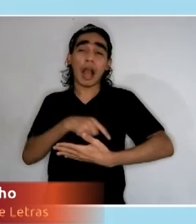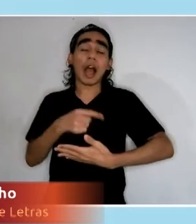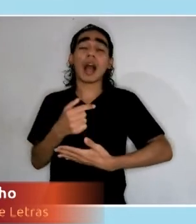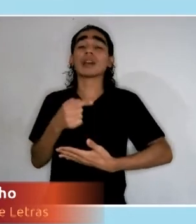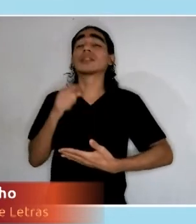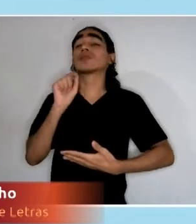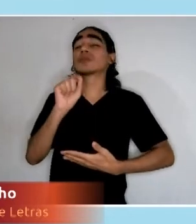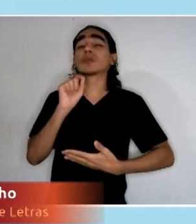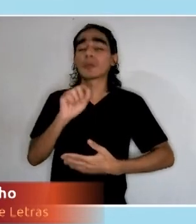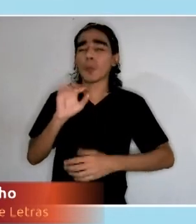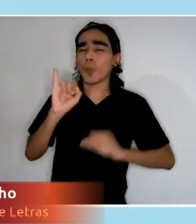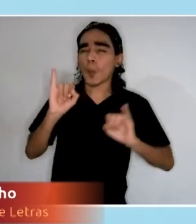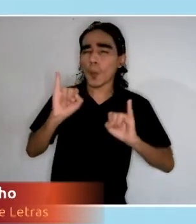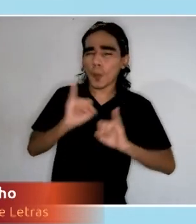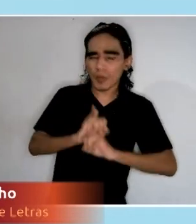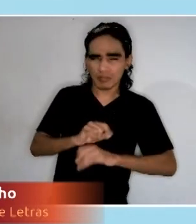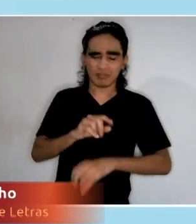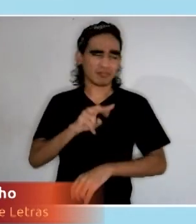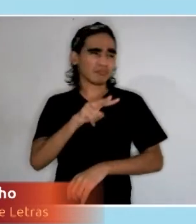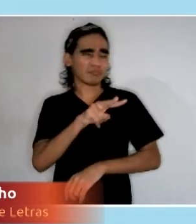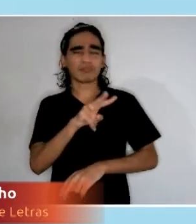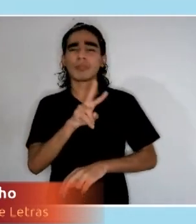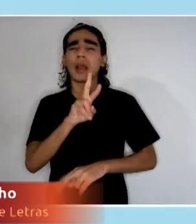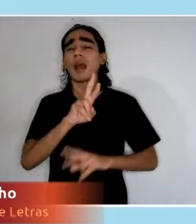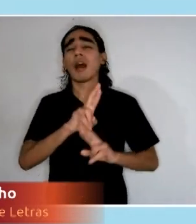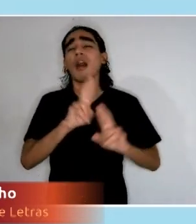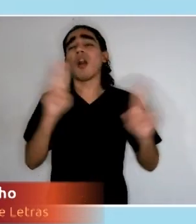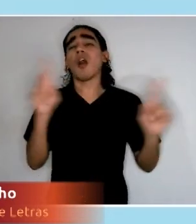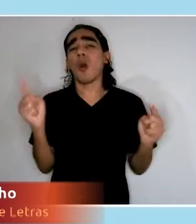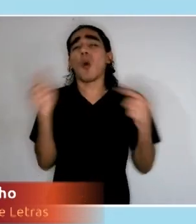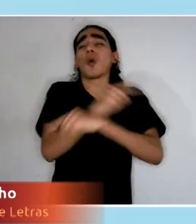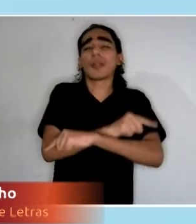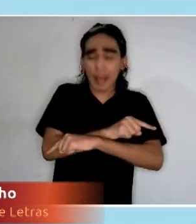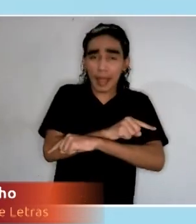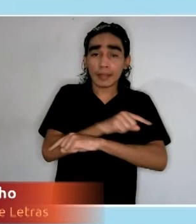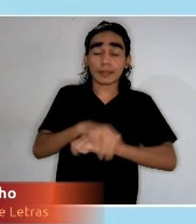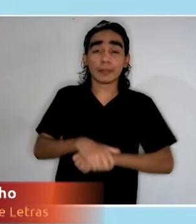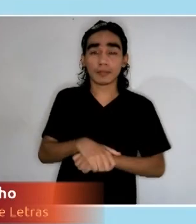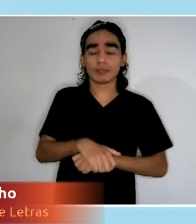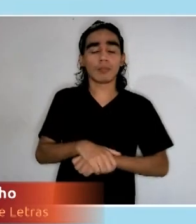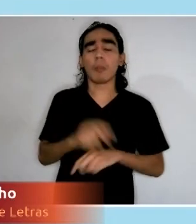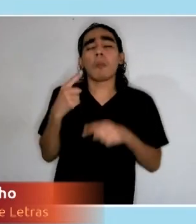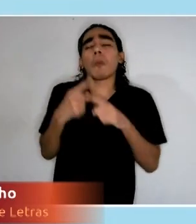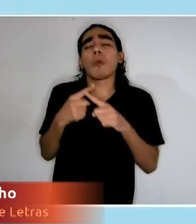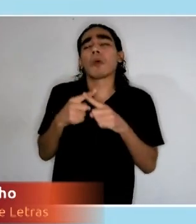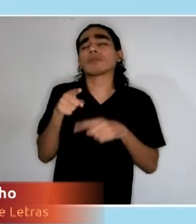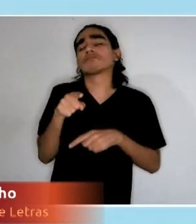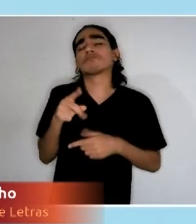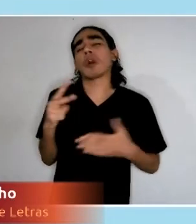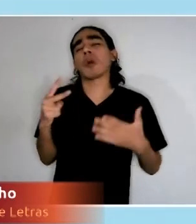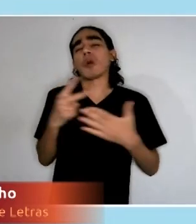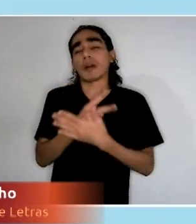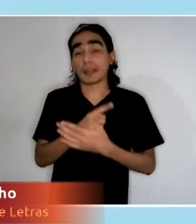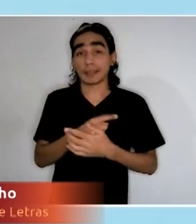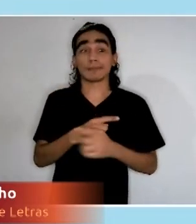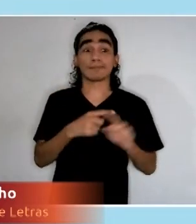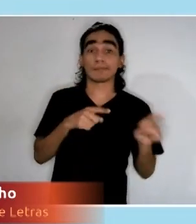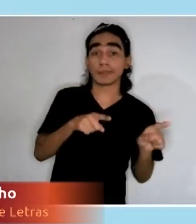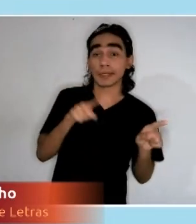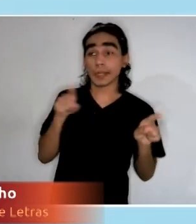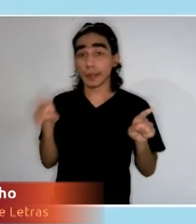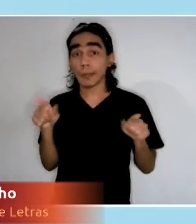dessa contradição, né? E os fenômenos que causam esses dois problemas, eles